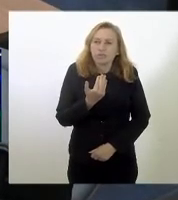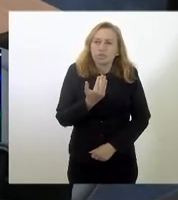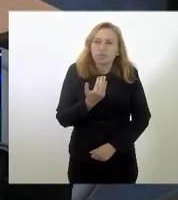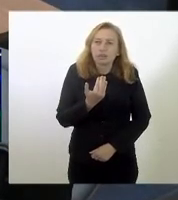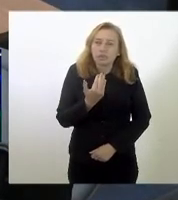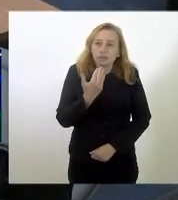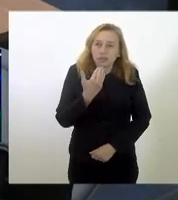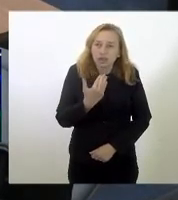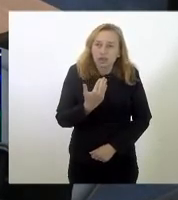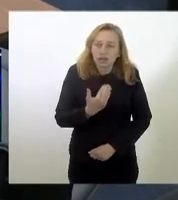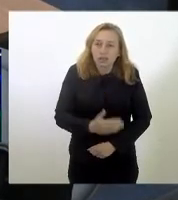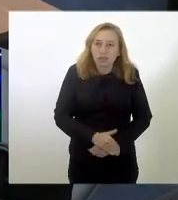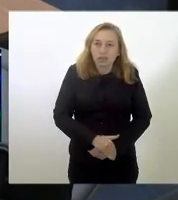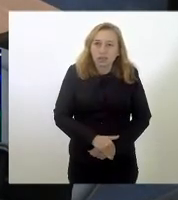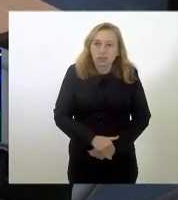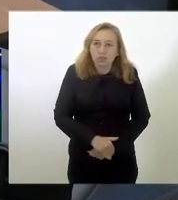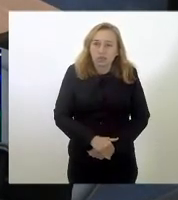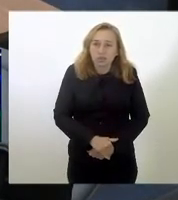dispensa.